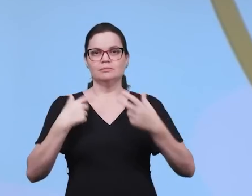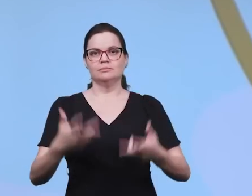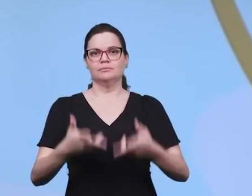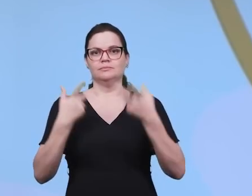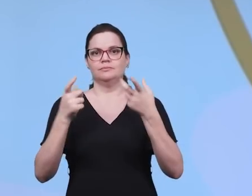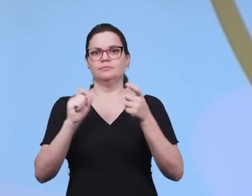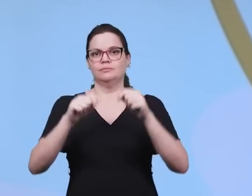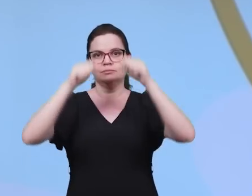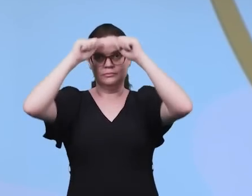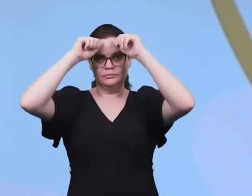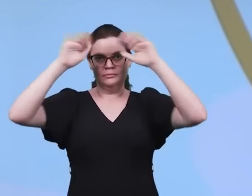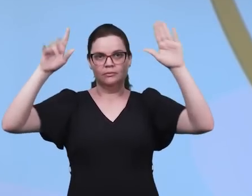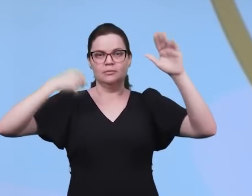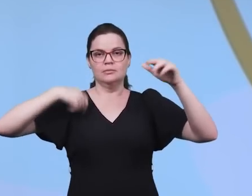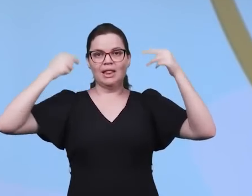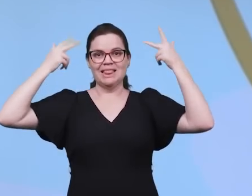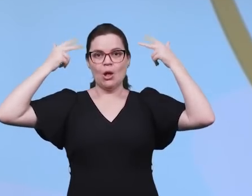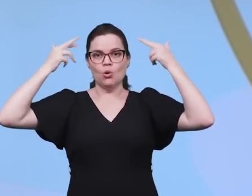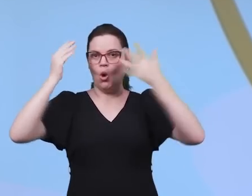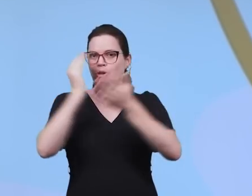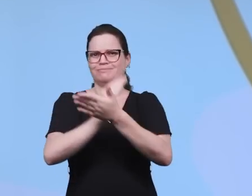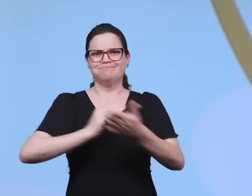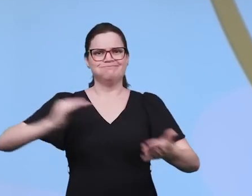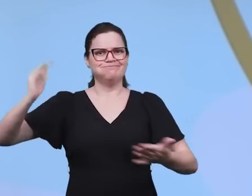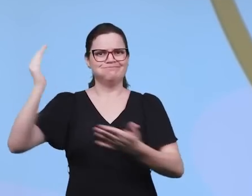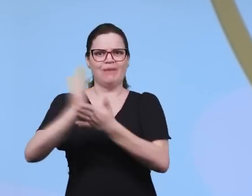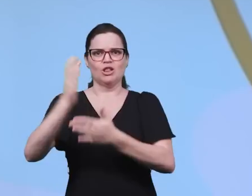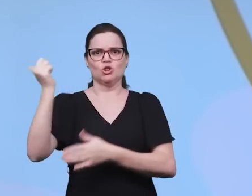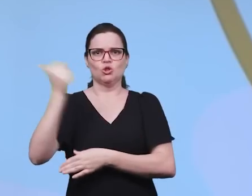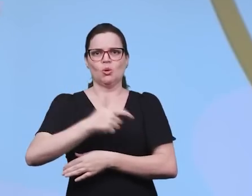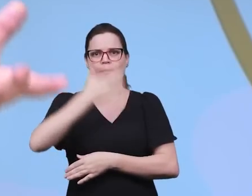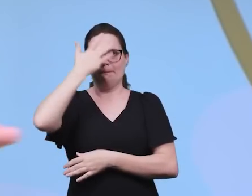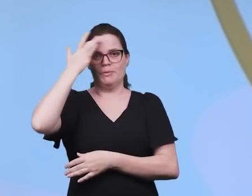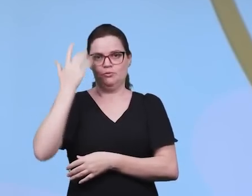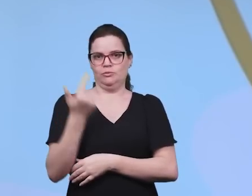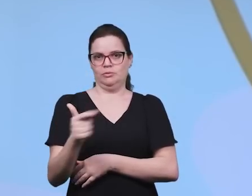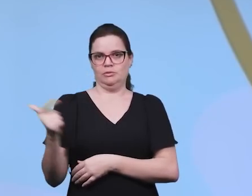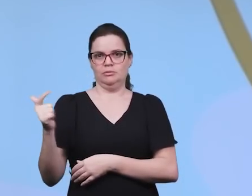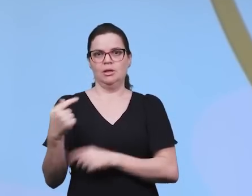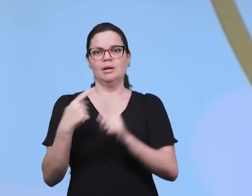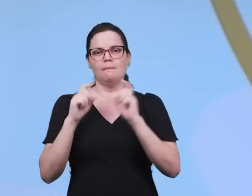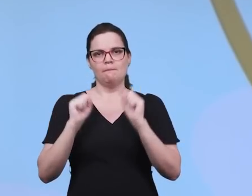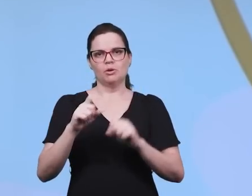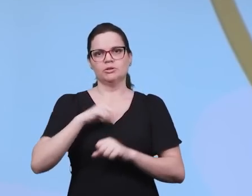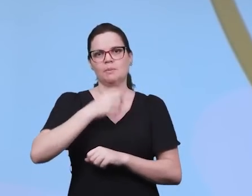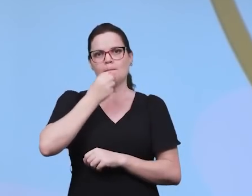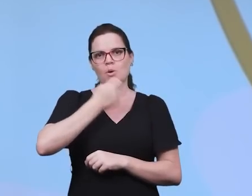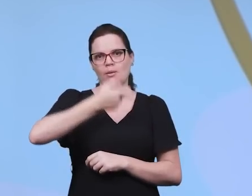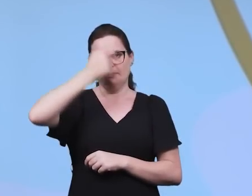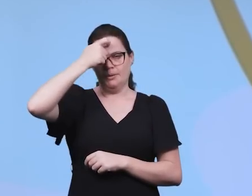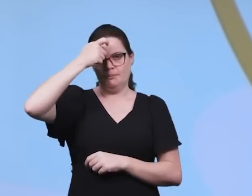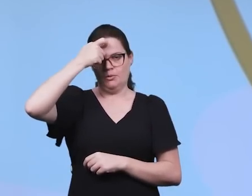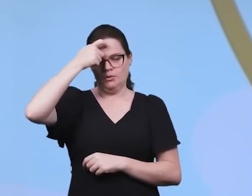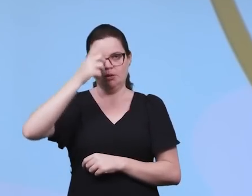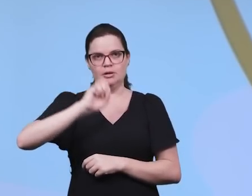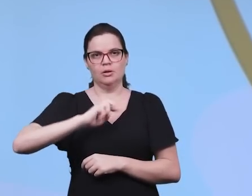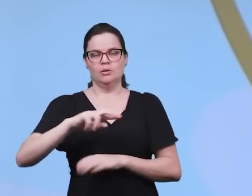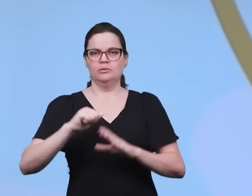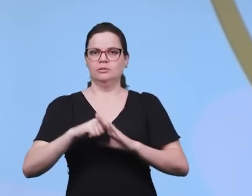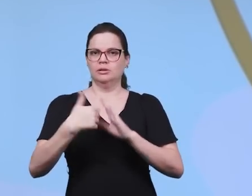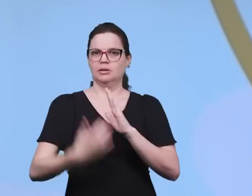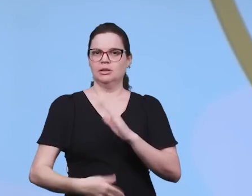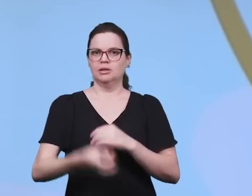grande parte dos autistas tem um nível de neurônios muito maior, uma quantidade maior, que permite, inclusive, ter uma boa memória ou